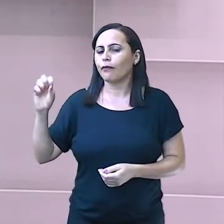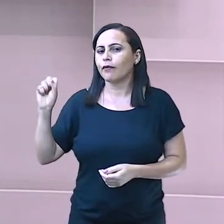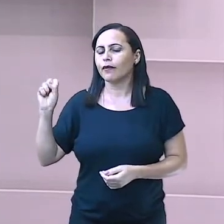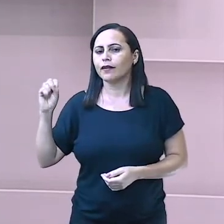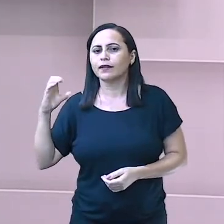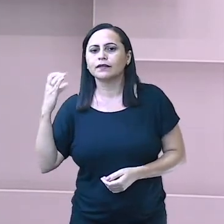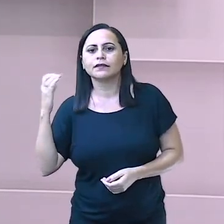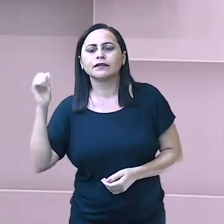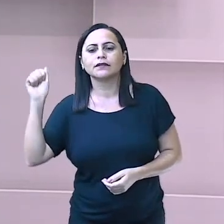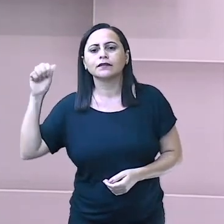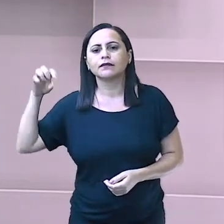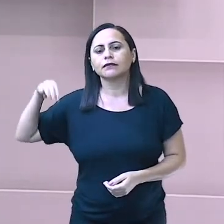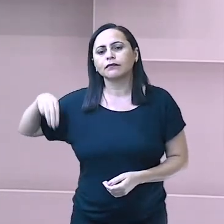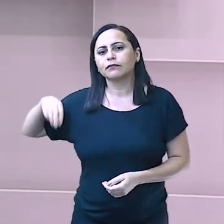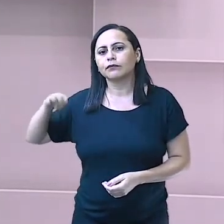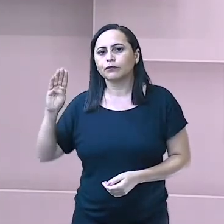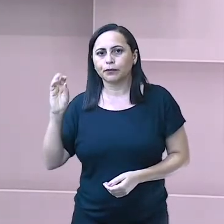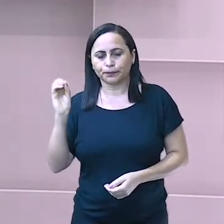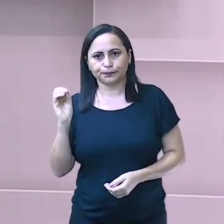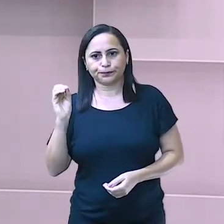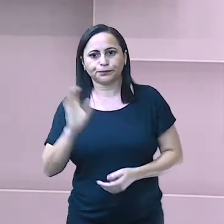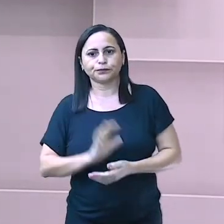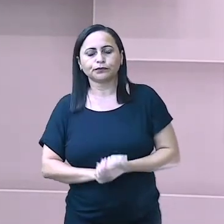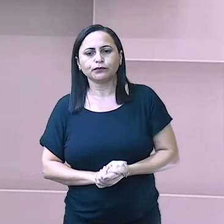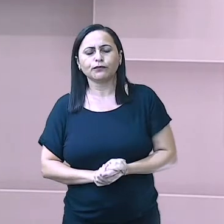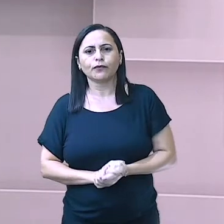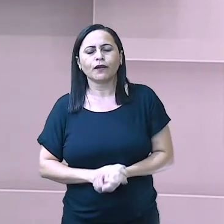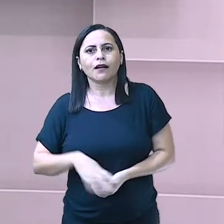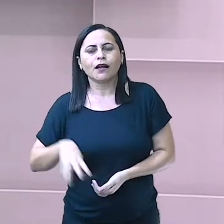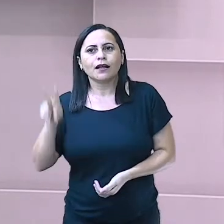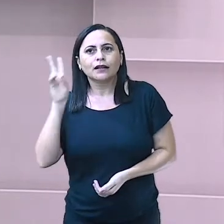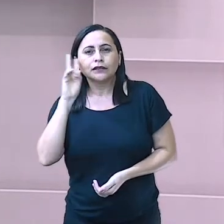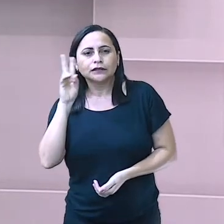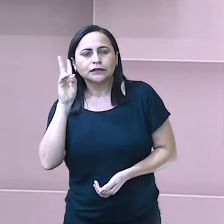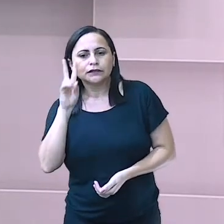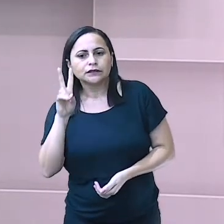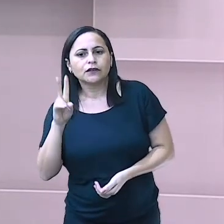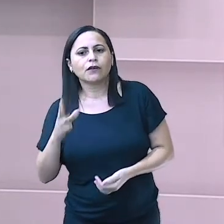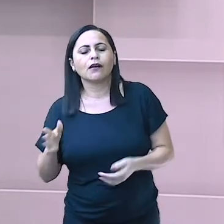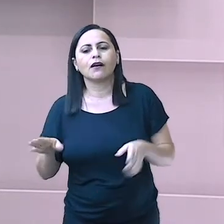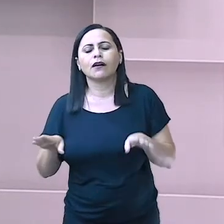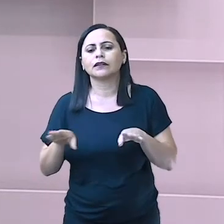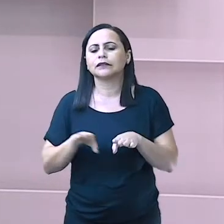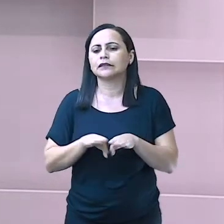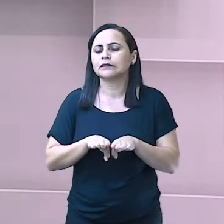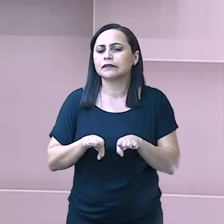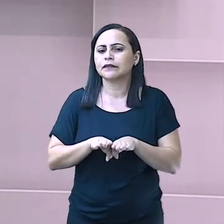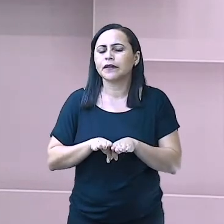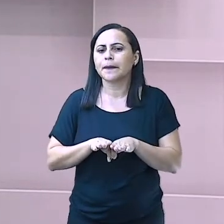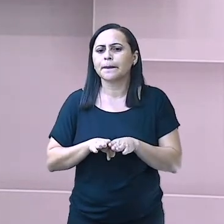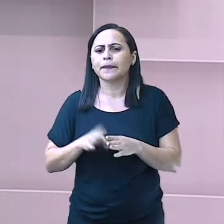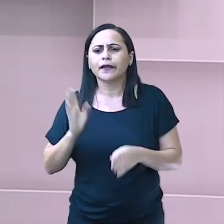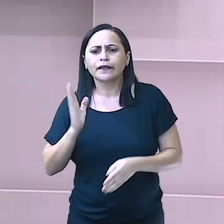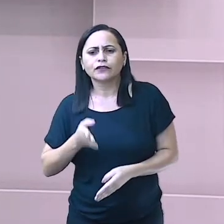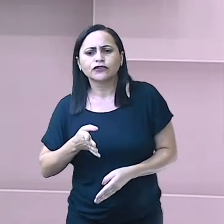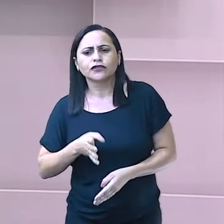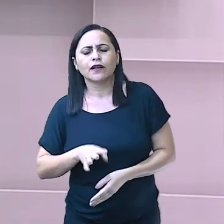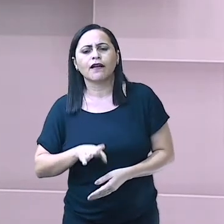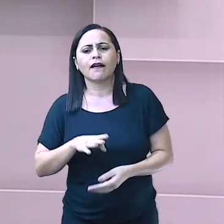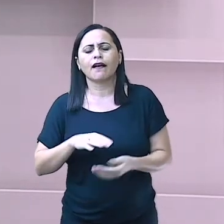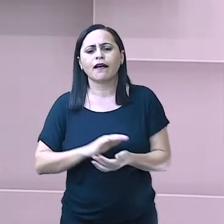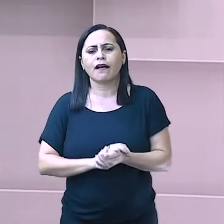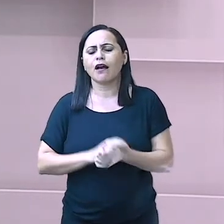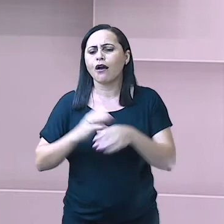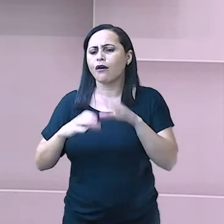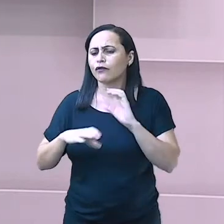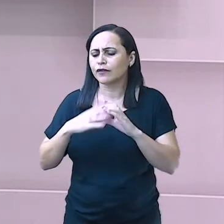fator histórico também que foi muito debatido, muito escrito nos nossos livros didáticos, era o escambo feito o quê?